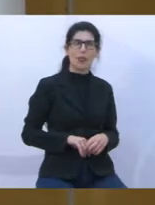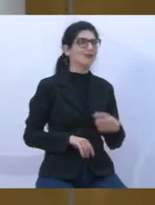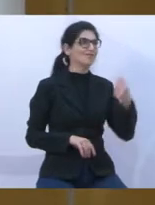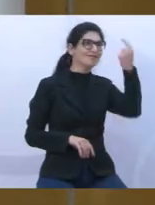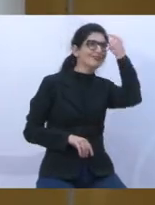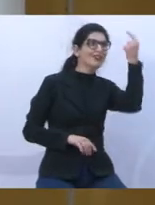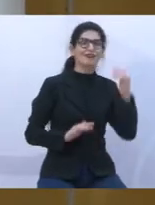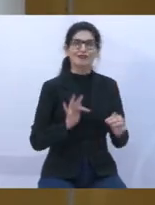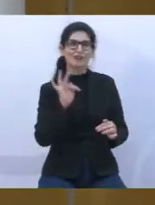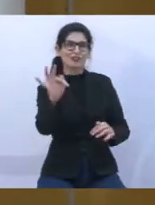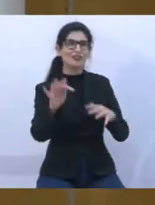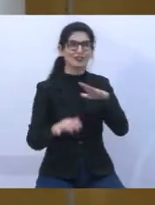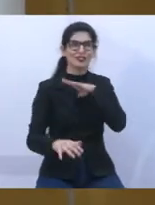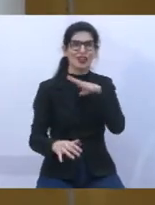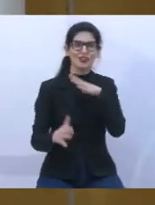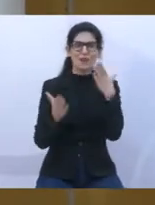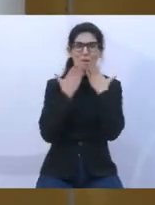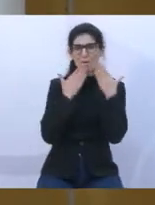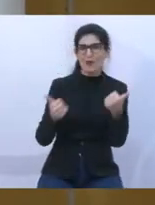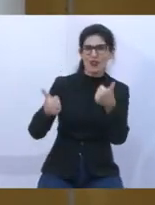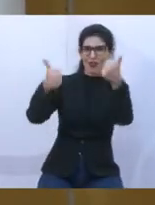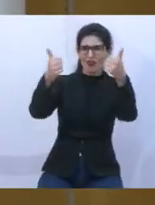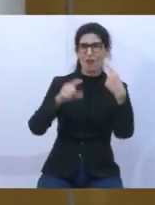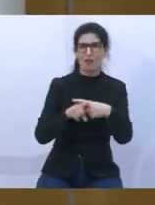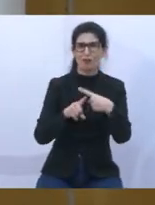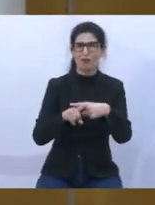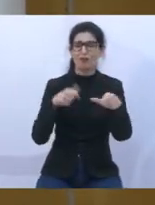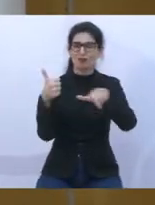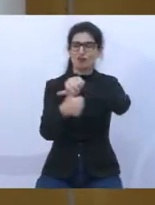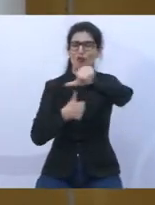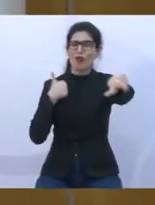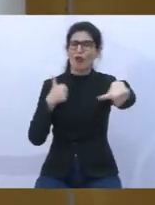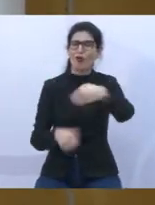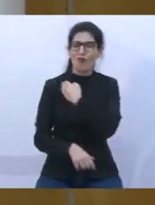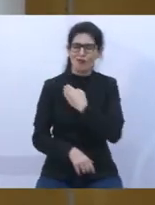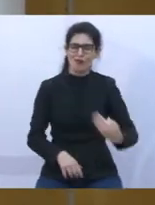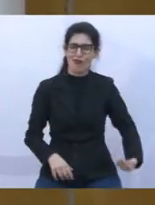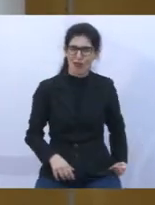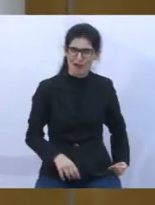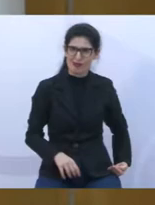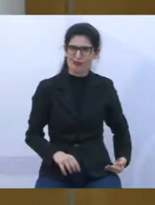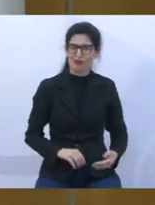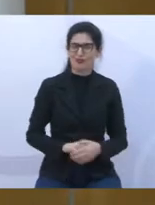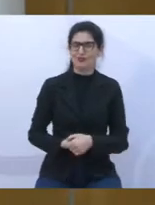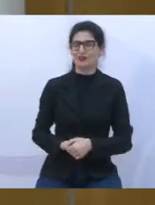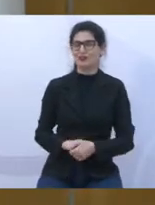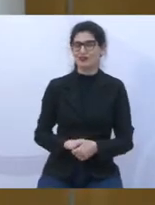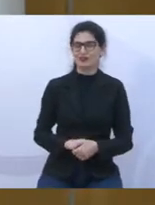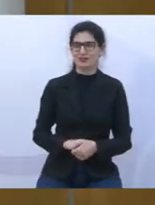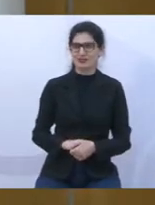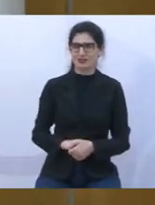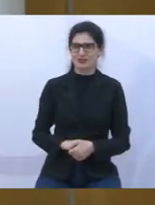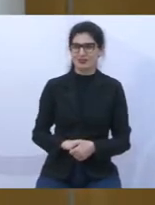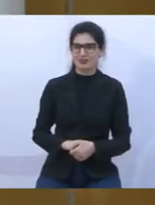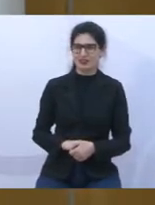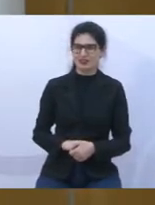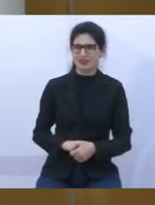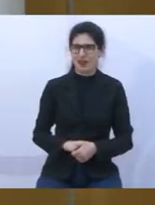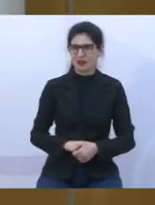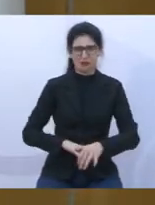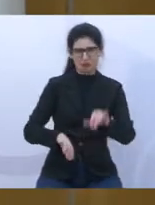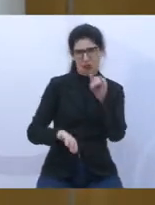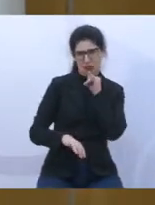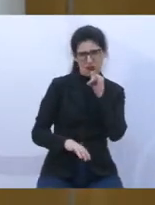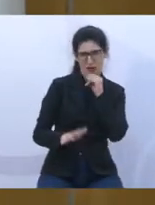elas esperavam uma troca de governo aonde nós não trocássemos é 6 por